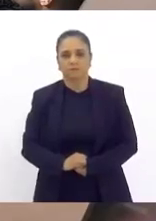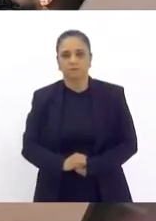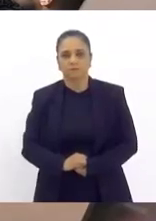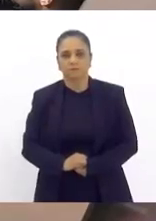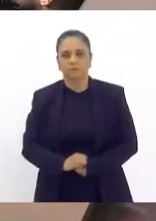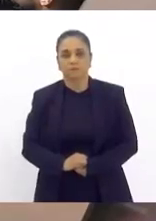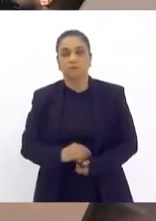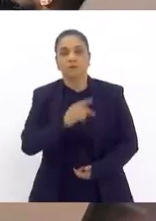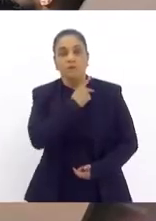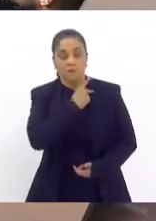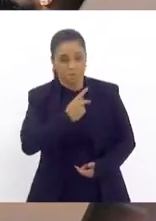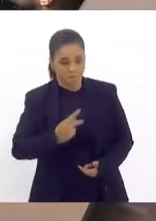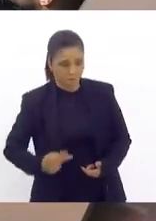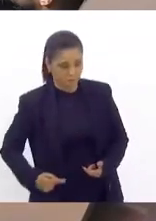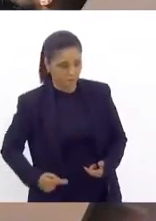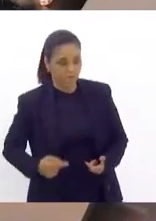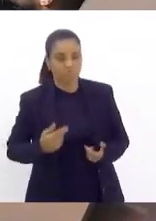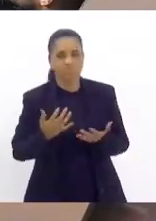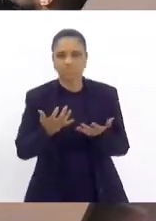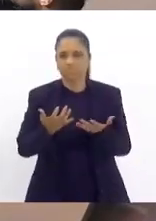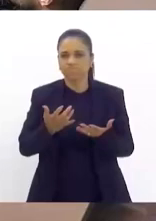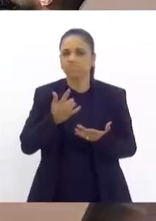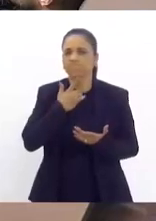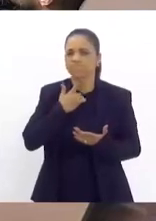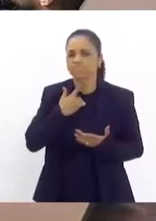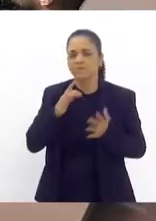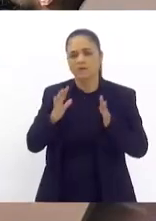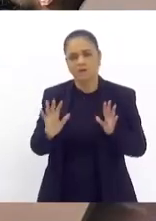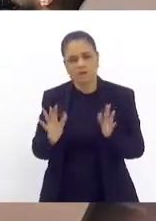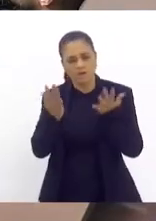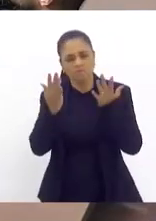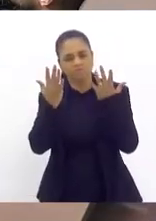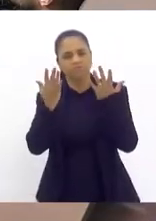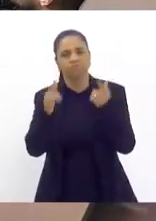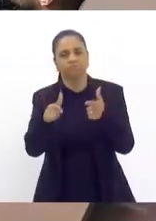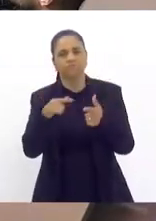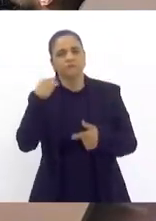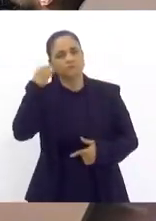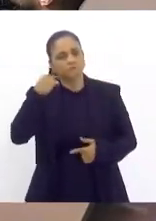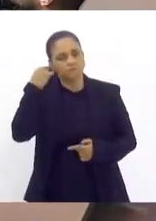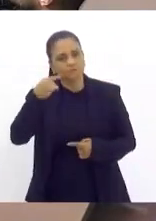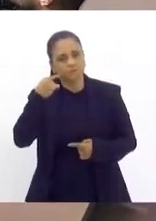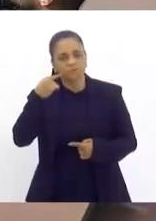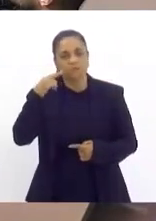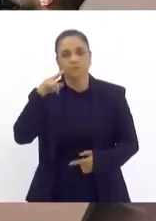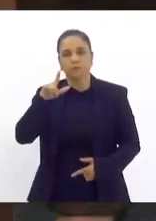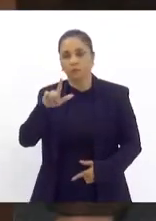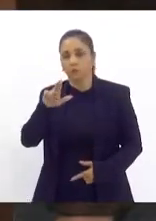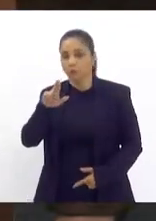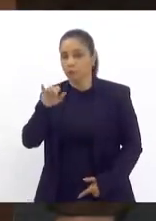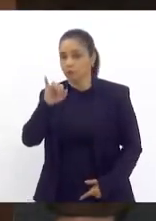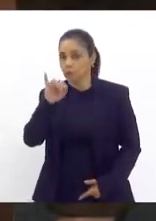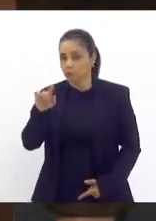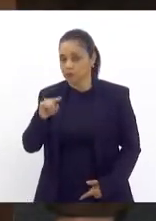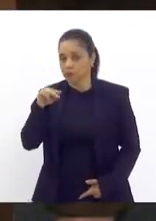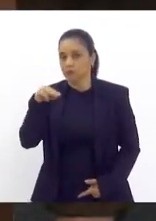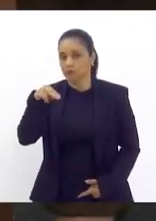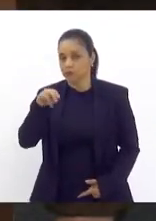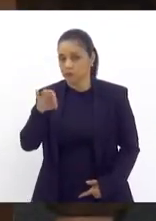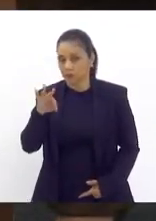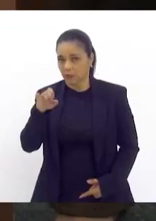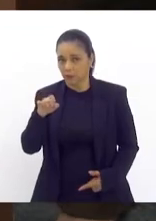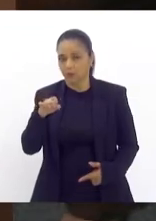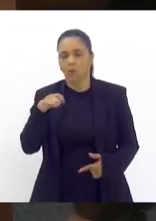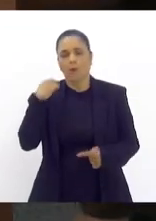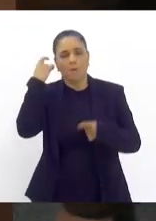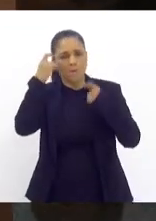fundo. Presidente, eu quero mais uma vez elogiar a iniciativa do deputado Munir Neto. Acho que essa preocupação